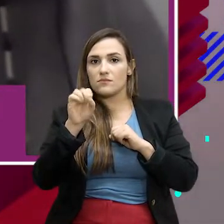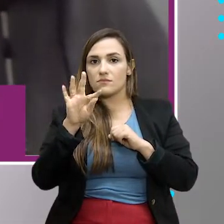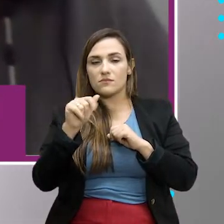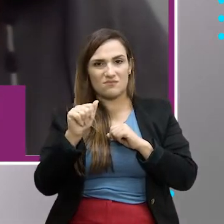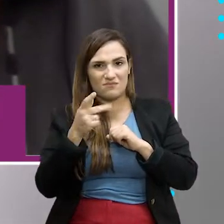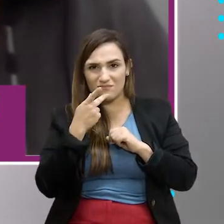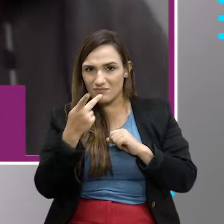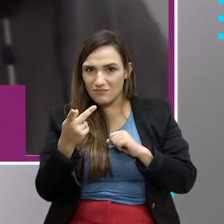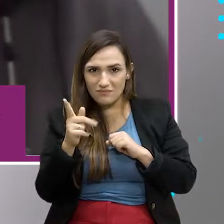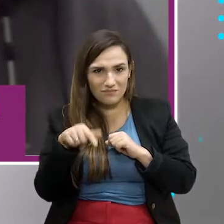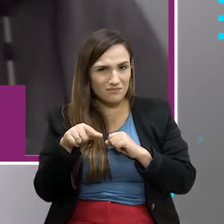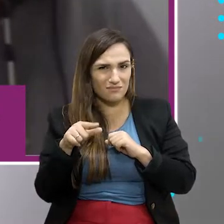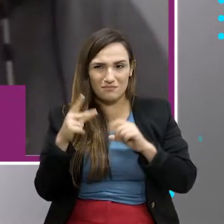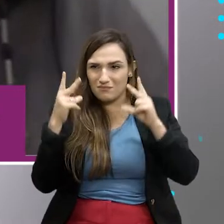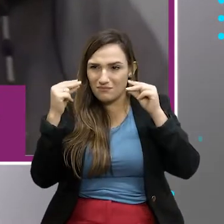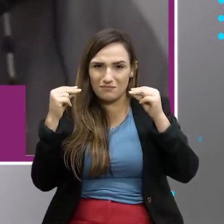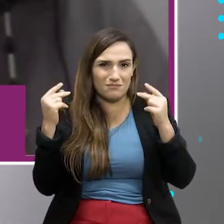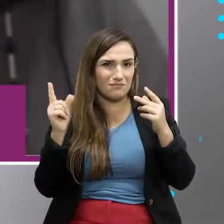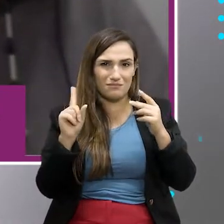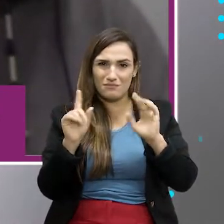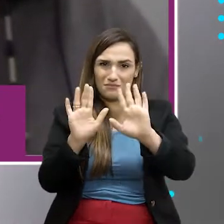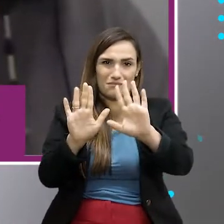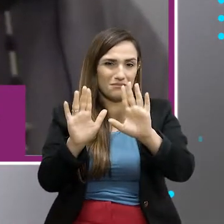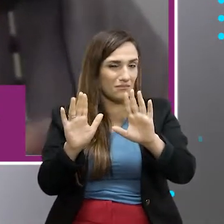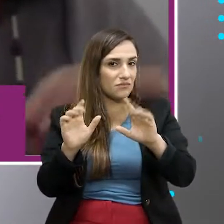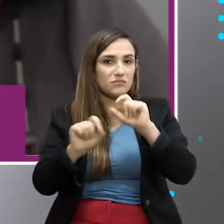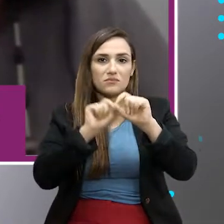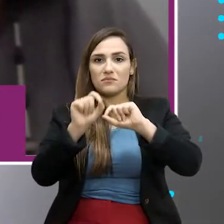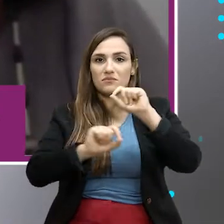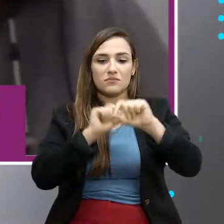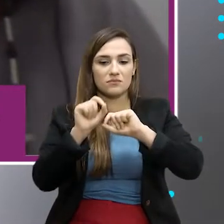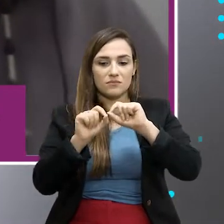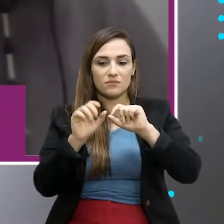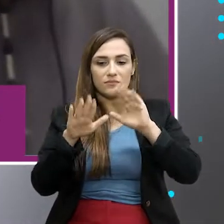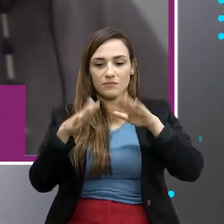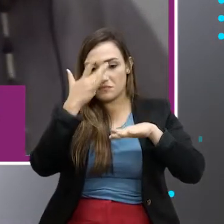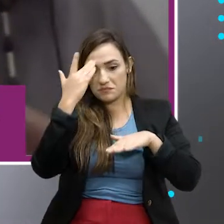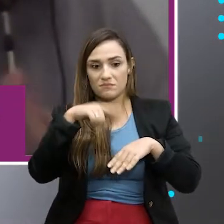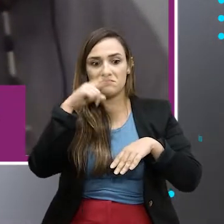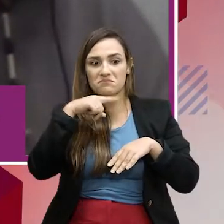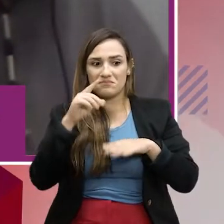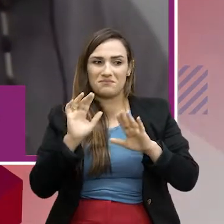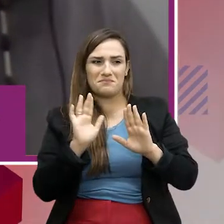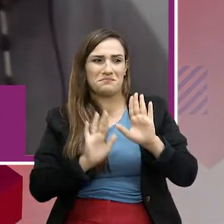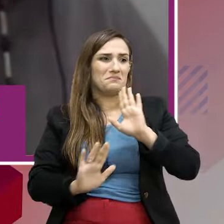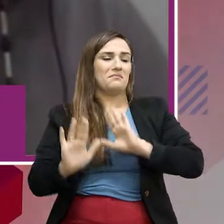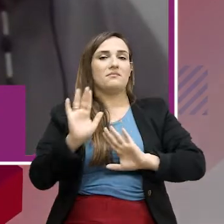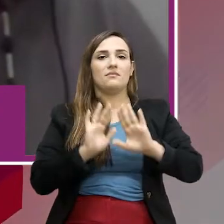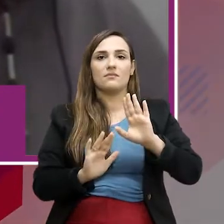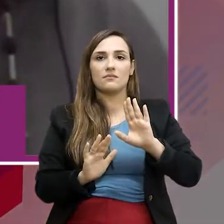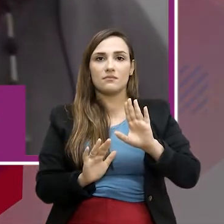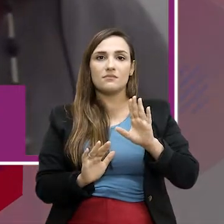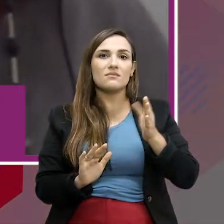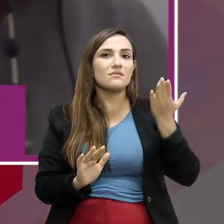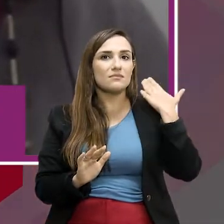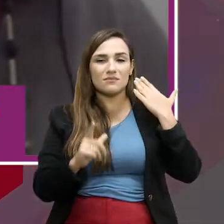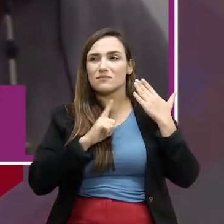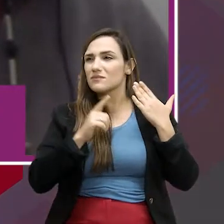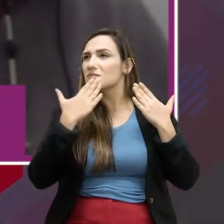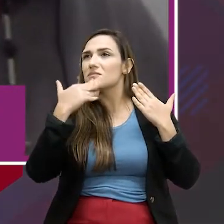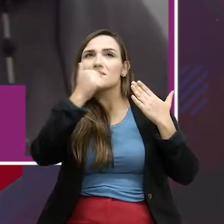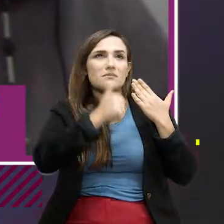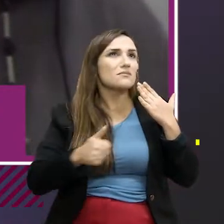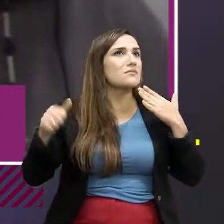falaria uma bobagem dessa, né? Isso é zum, zum, zum. E aí introduz essa hesitação